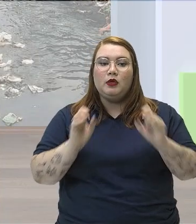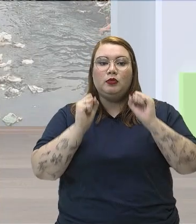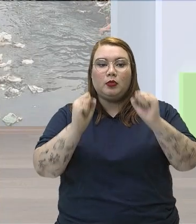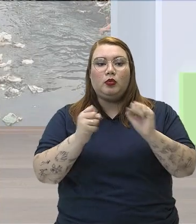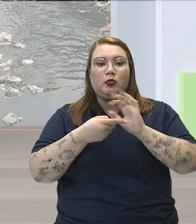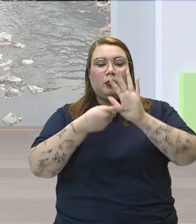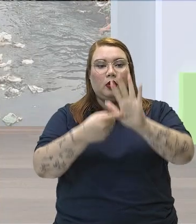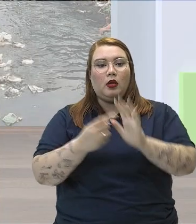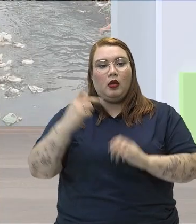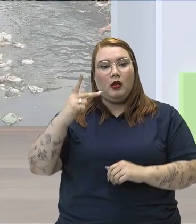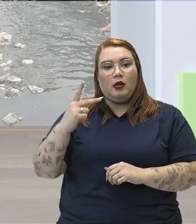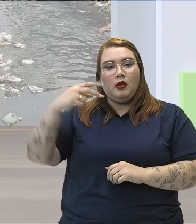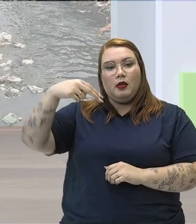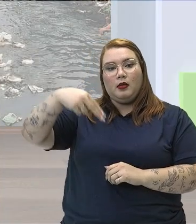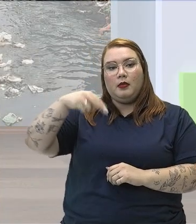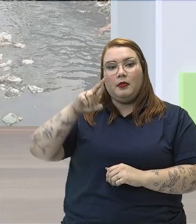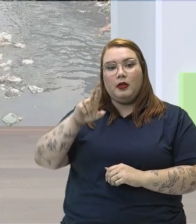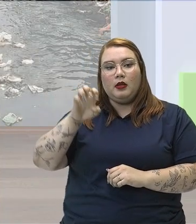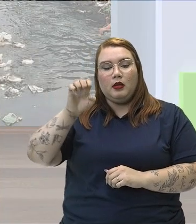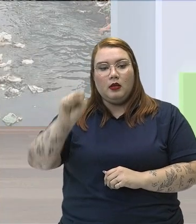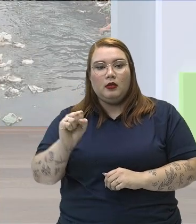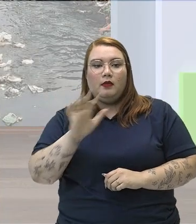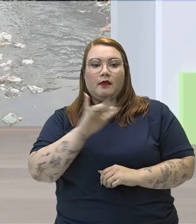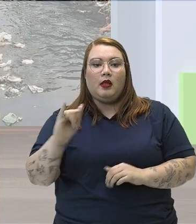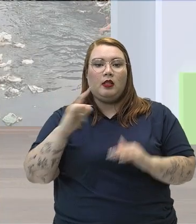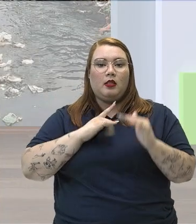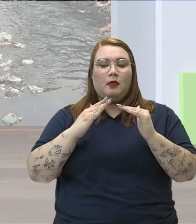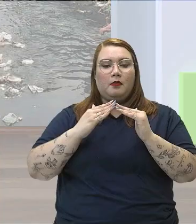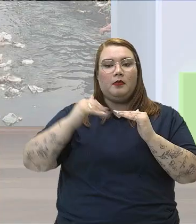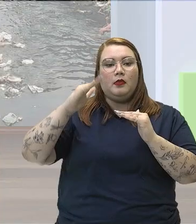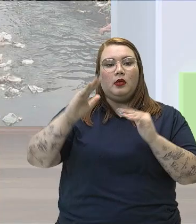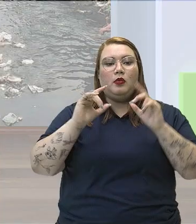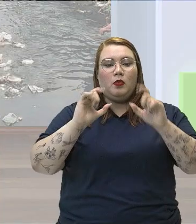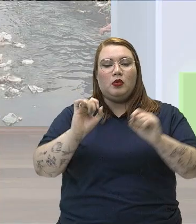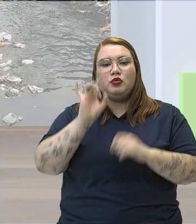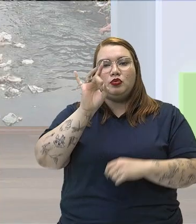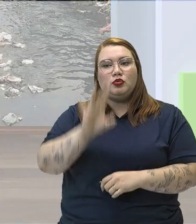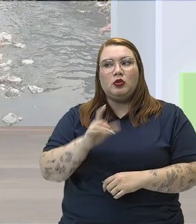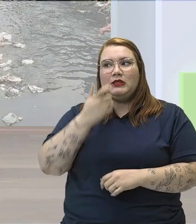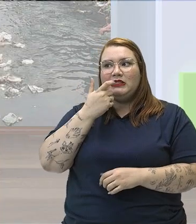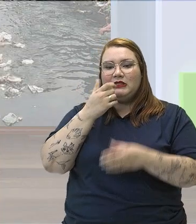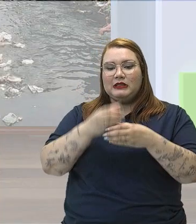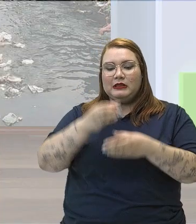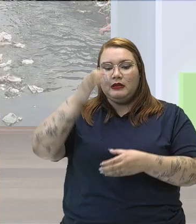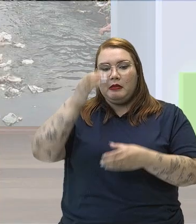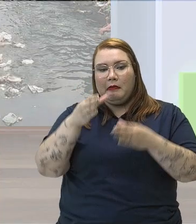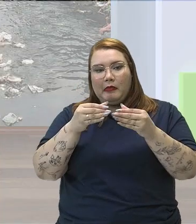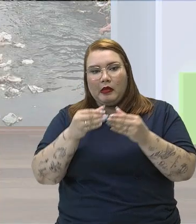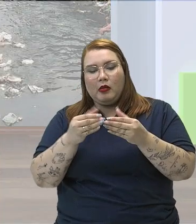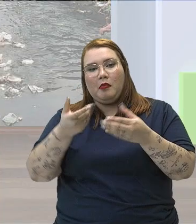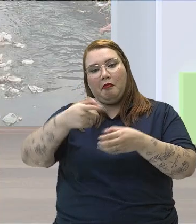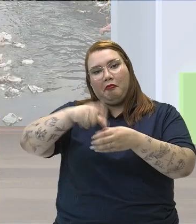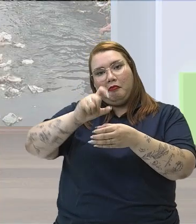que a PNRS vai muito além das garrafas PET e de latas de